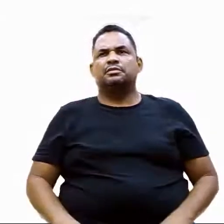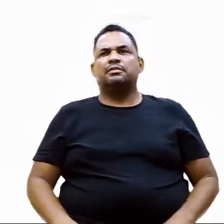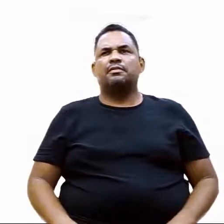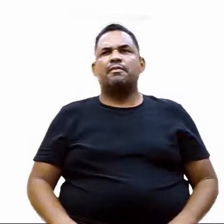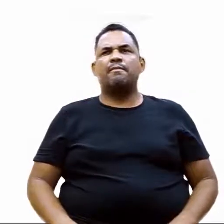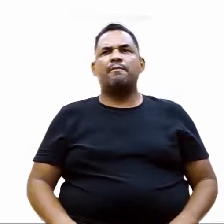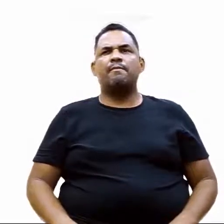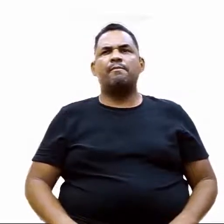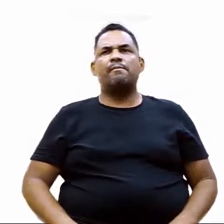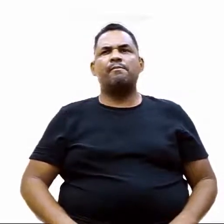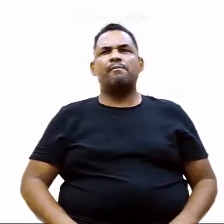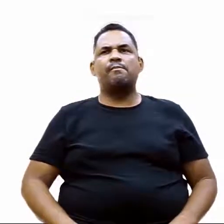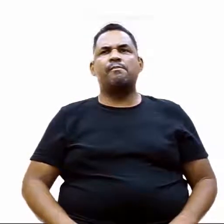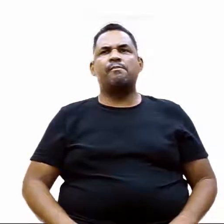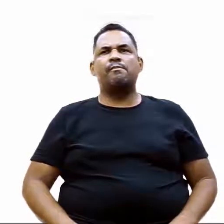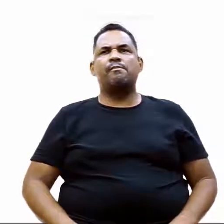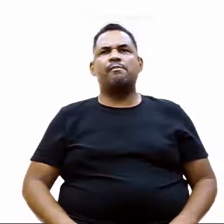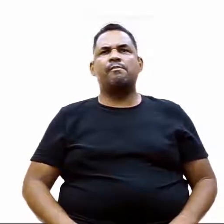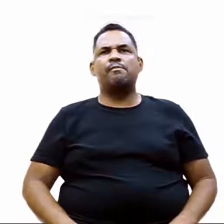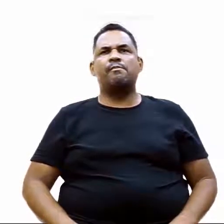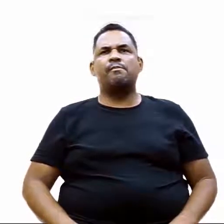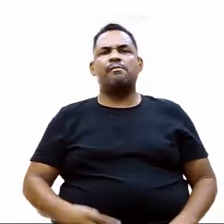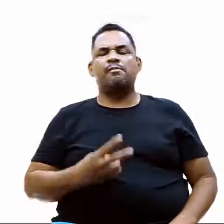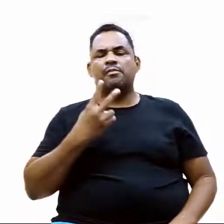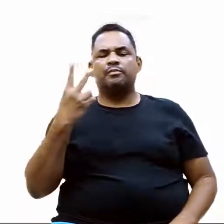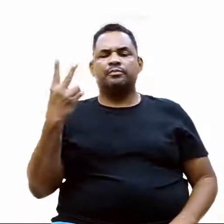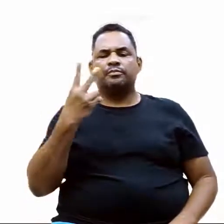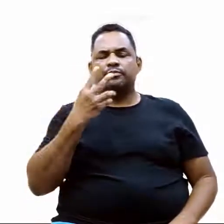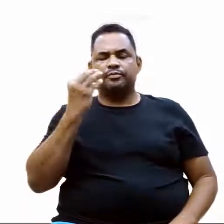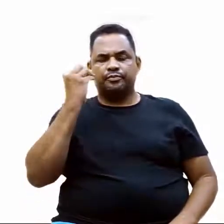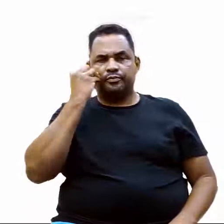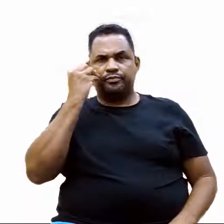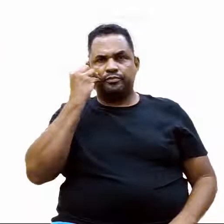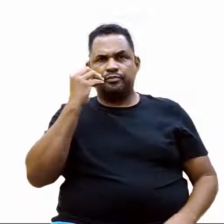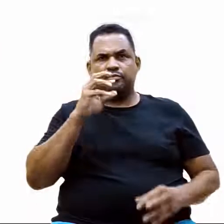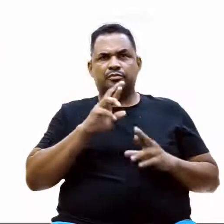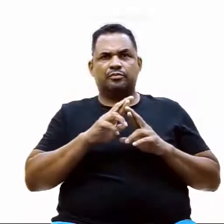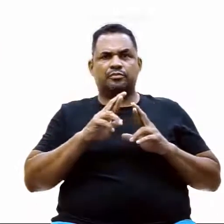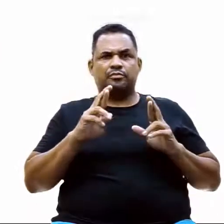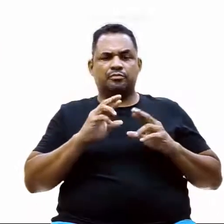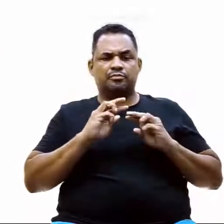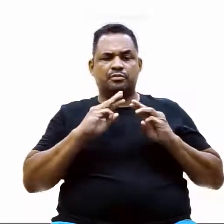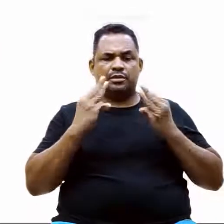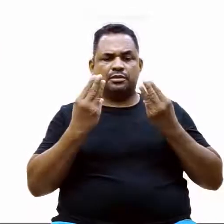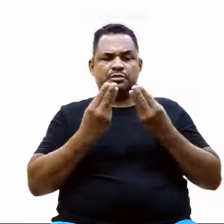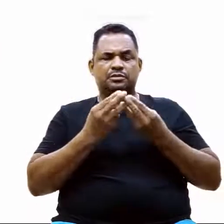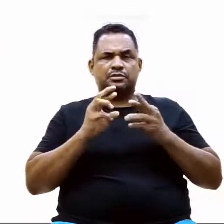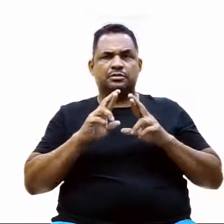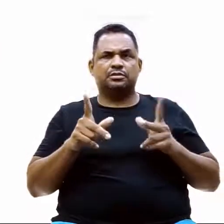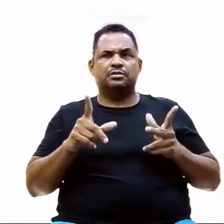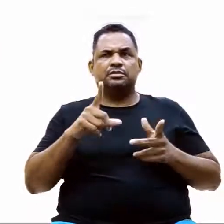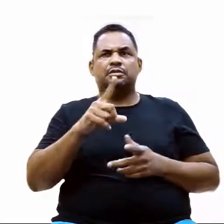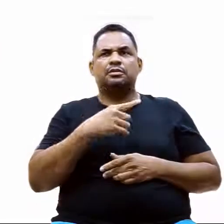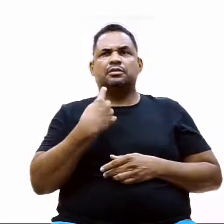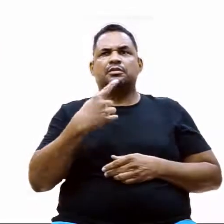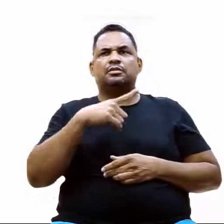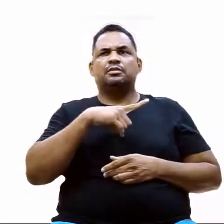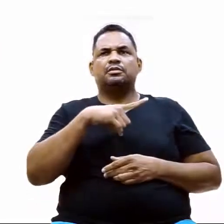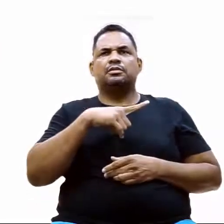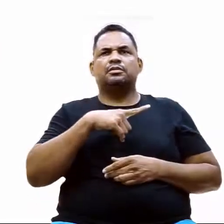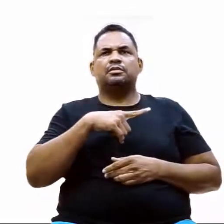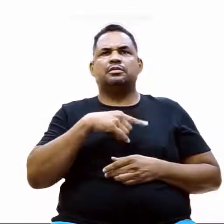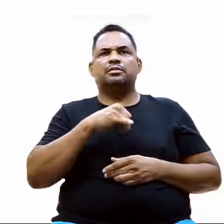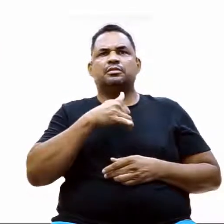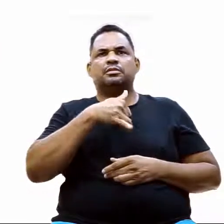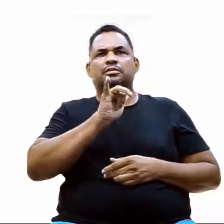bem. Na segunda experiência, as massas diferentes um pouco, né? Nós tivemos Y grama